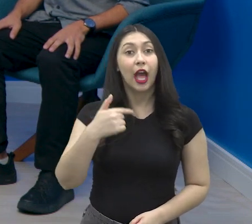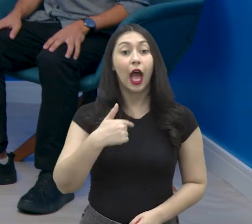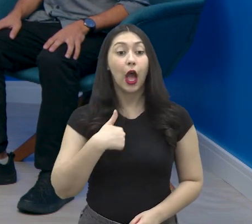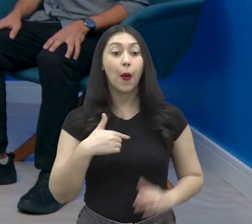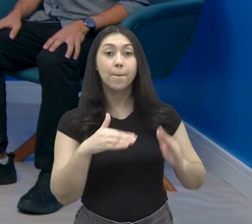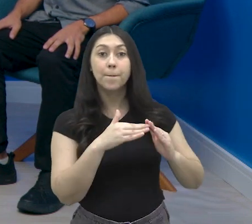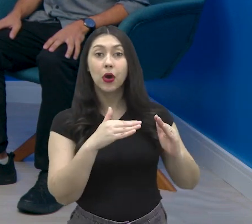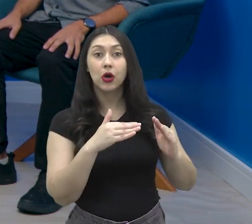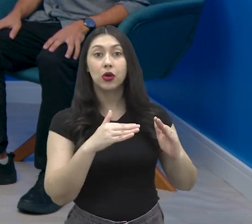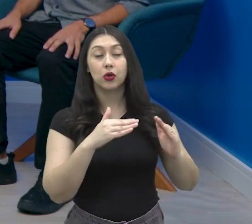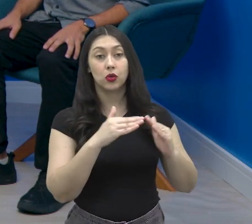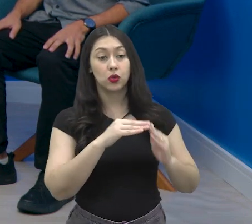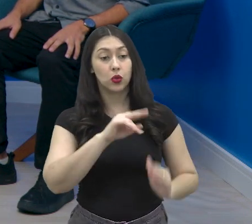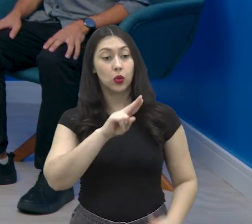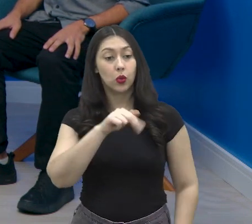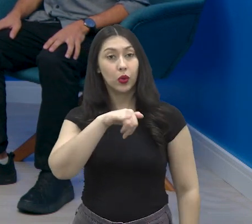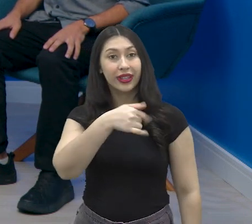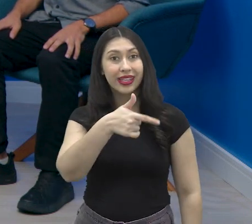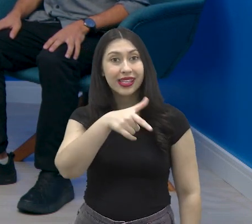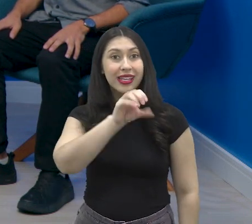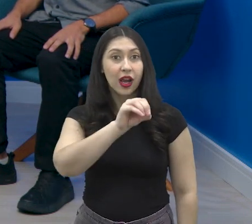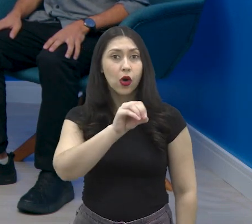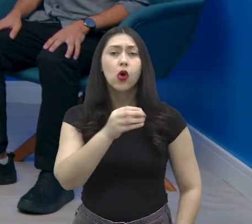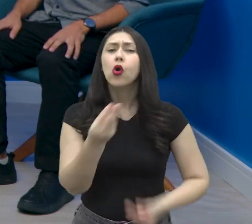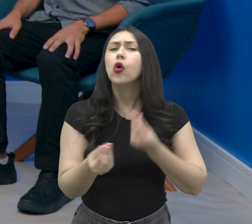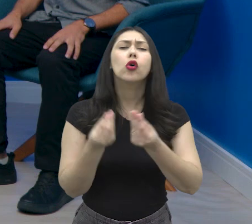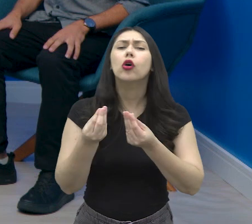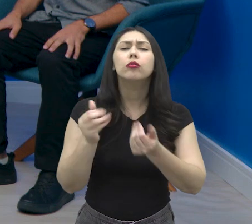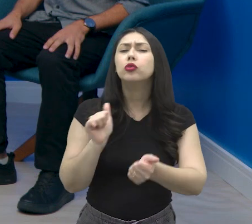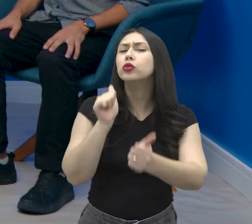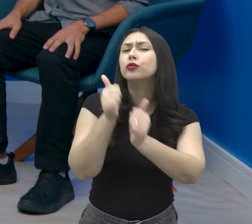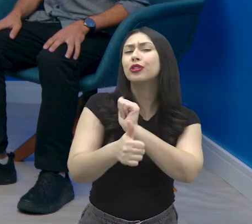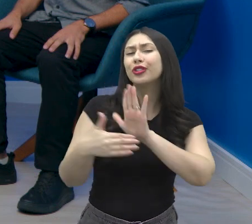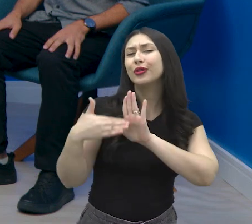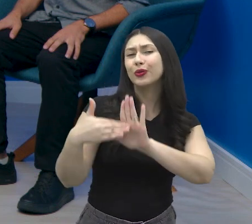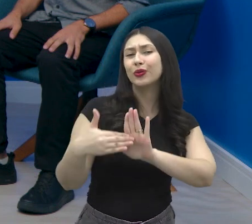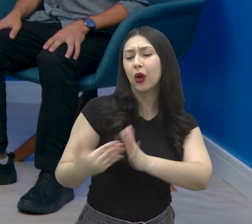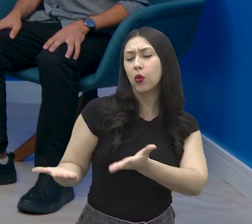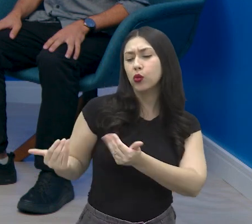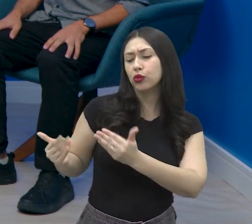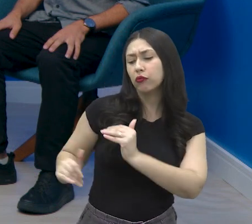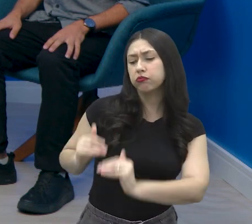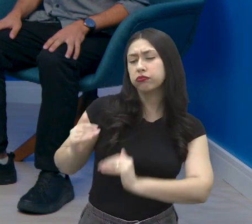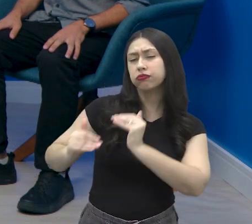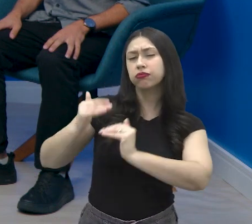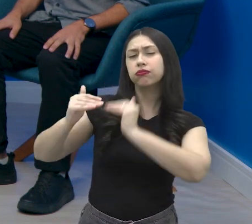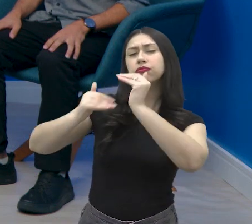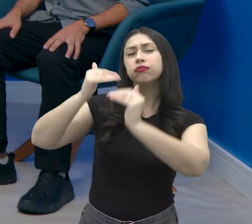Residencial União e eu queria perguntar como que o esporte ajuda no desenvolvimento dos jovens.